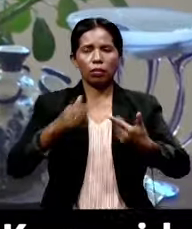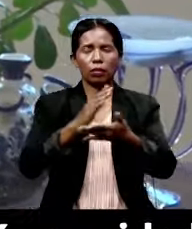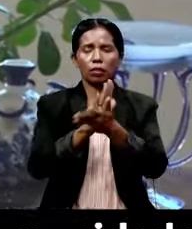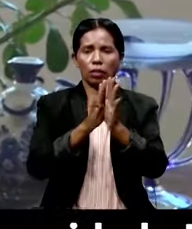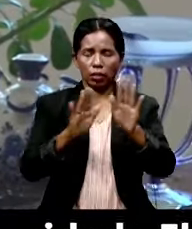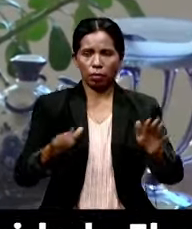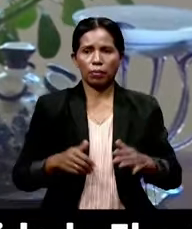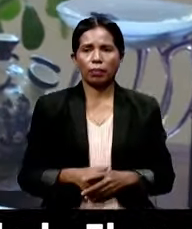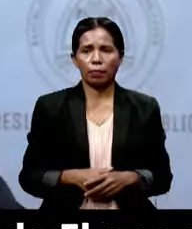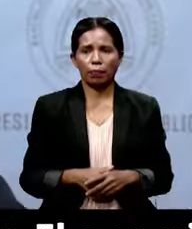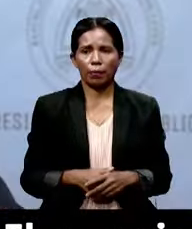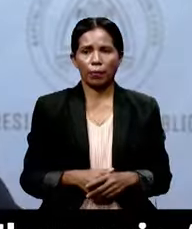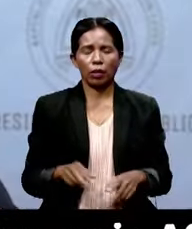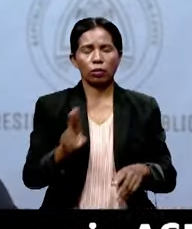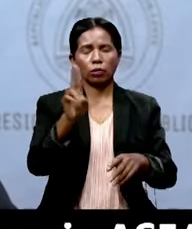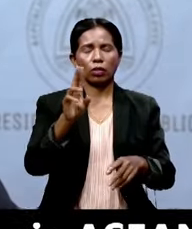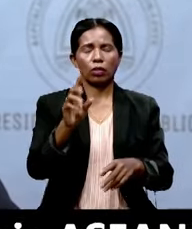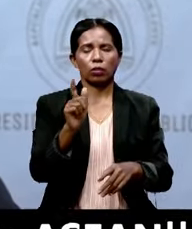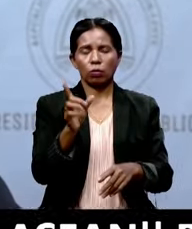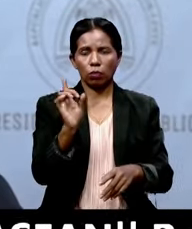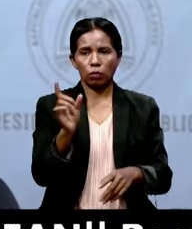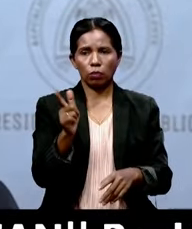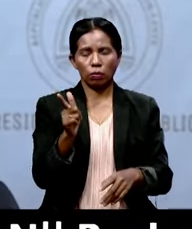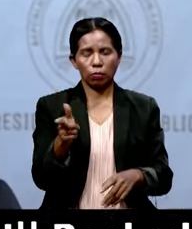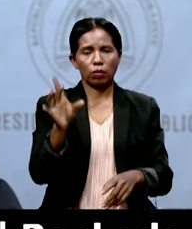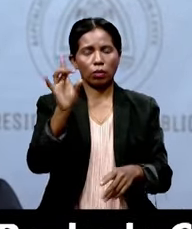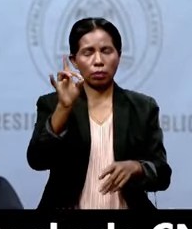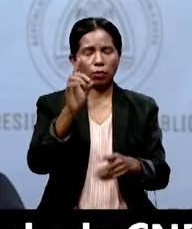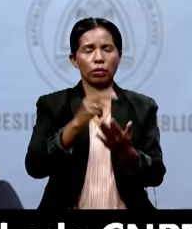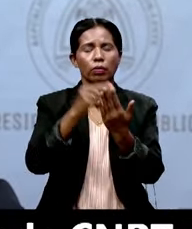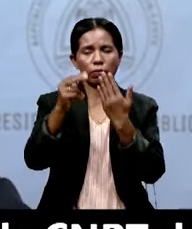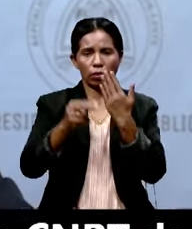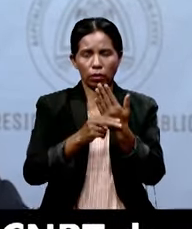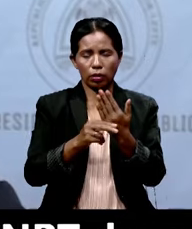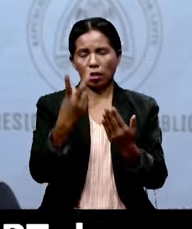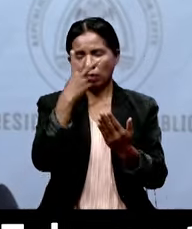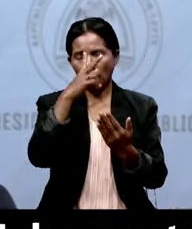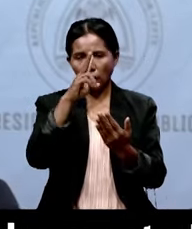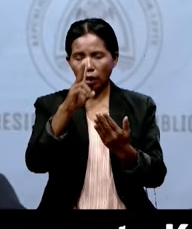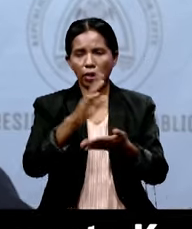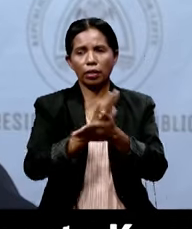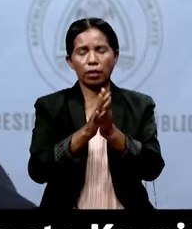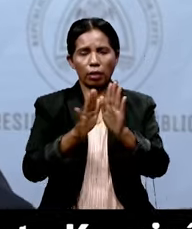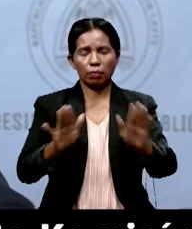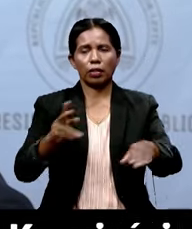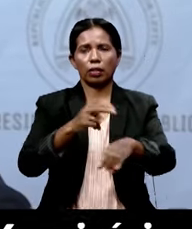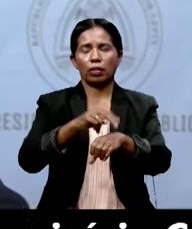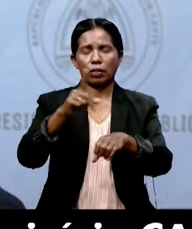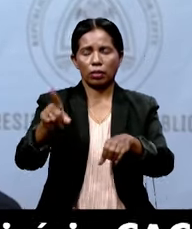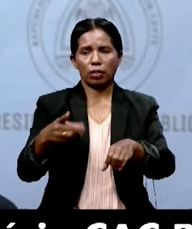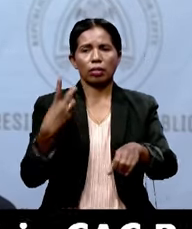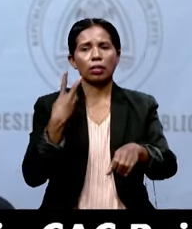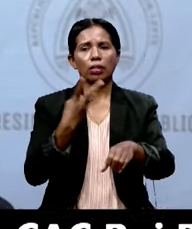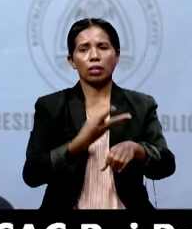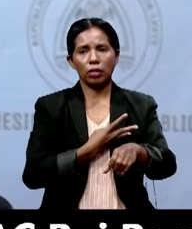Aproveita 28 de novembro de né? Atuá-lo reconciliação nacional, não é? Sai e tem reconciliação